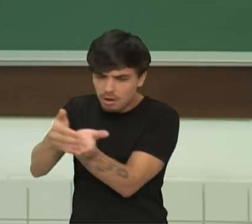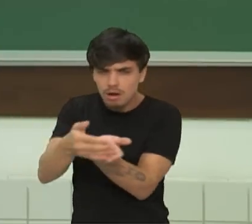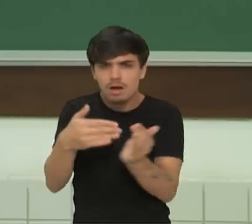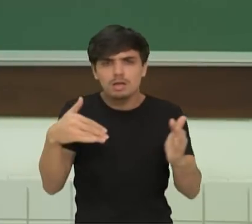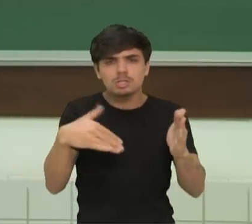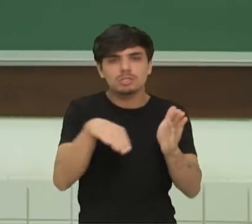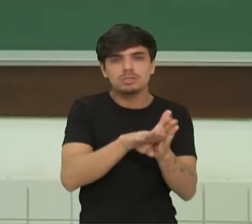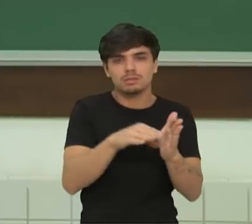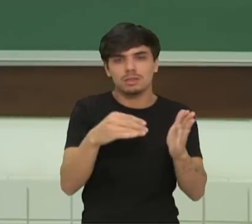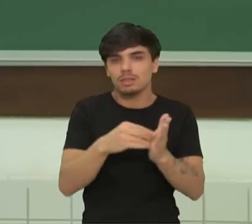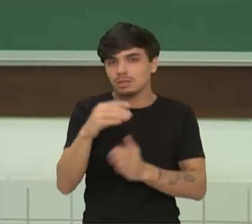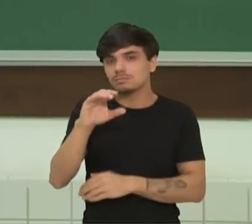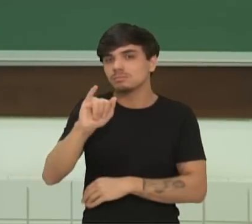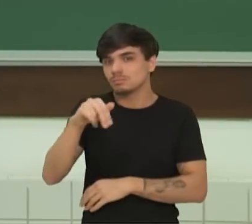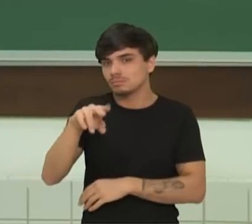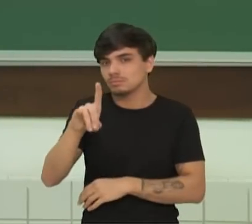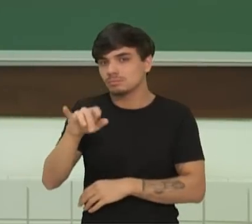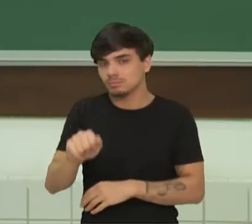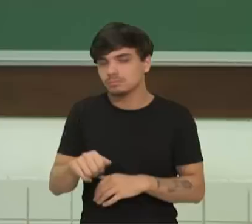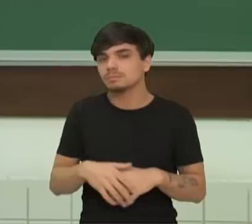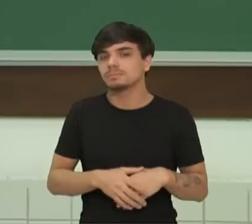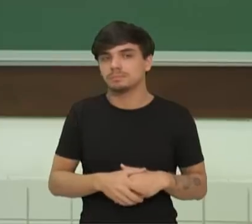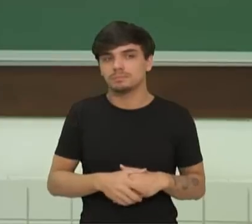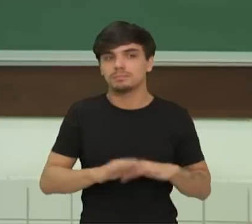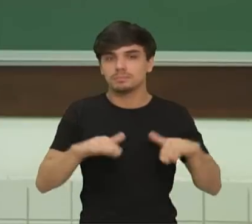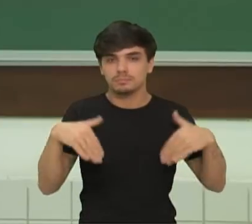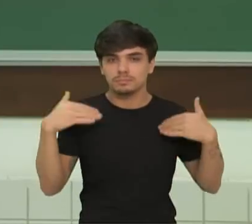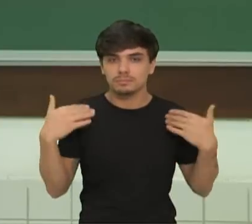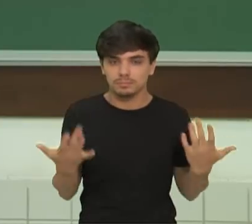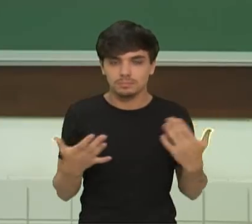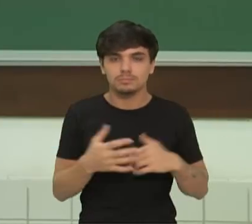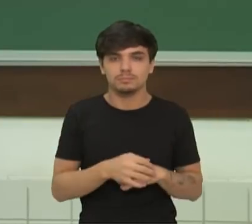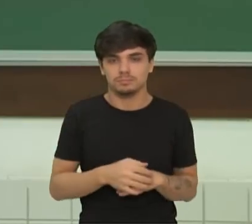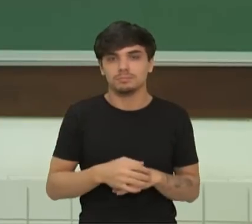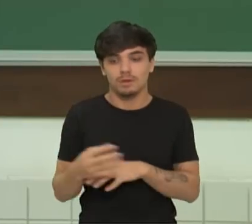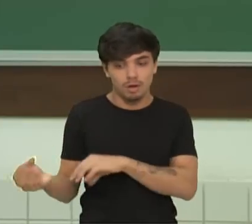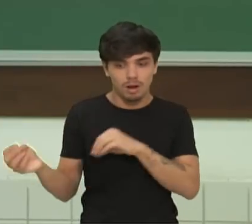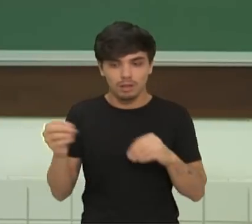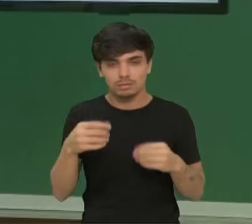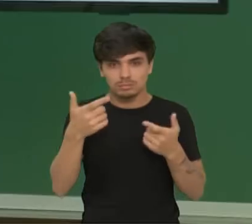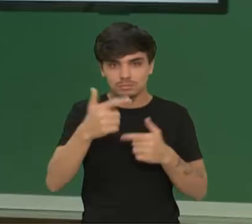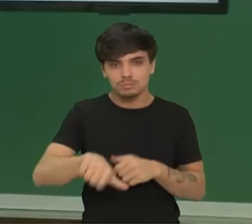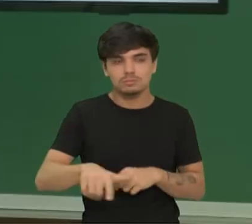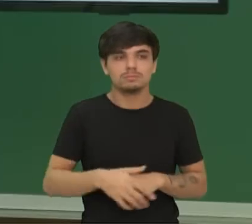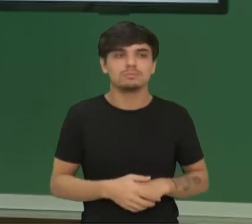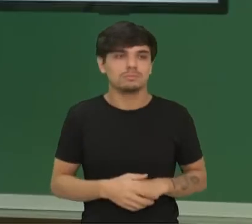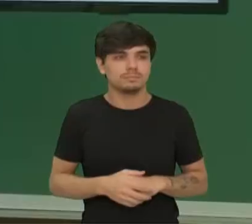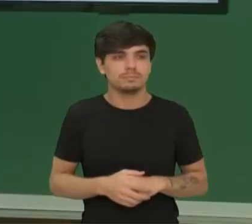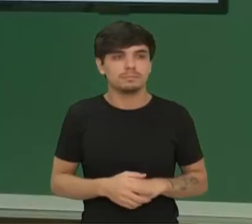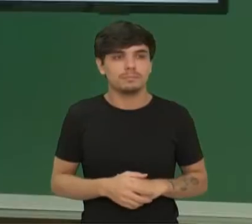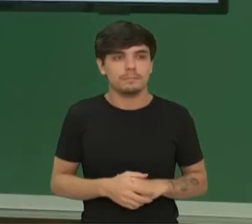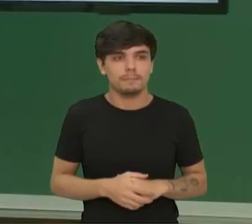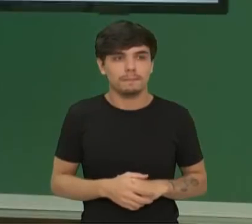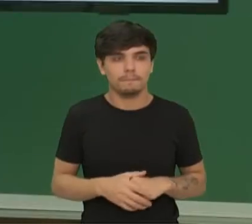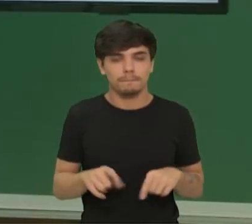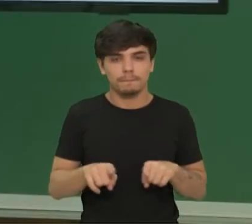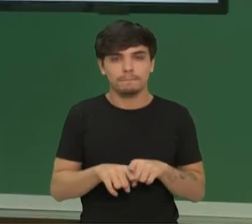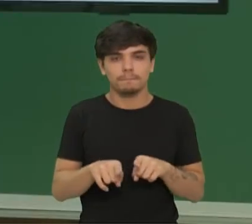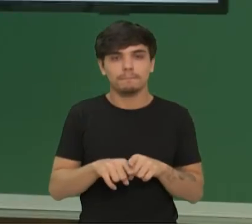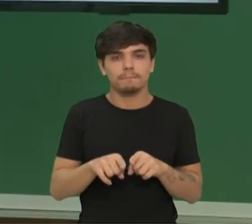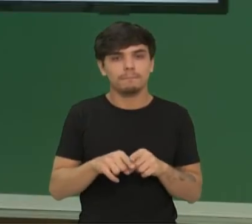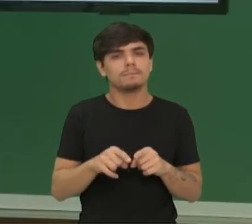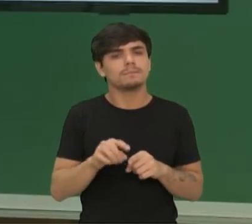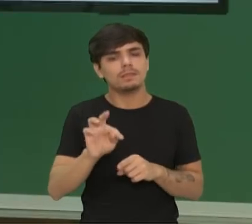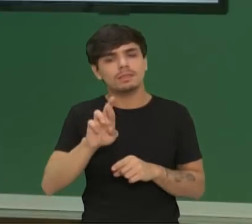Índia, lembra? Então, olha aqui, ó, trouxemos de volta ela, olha lá, ó. O tráfico de escravos